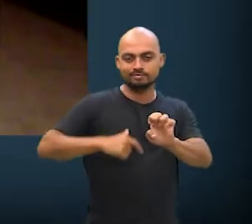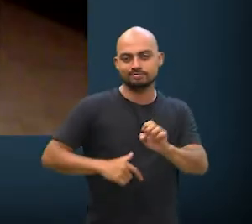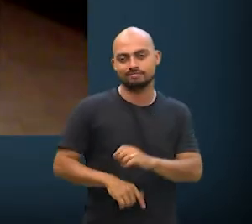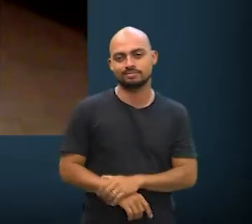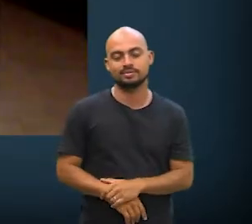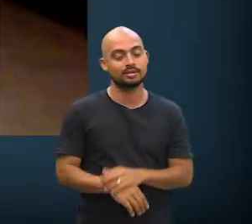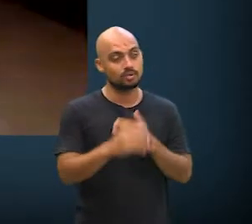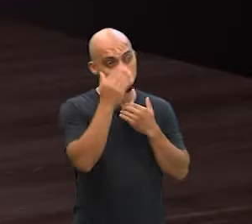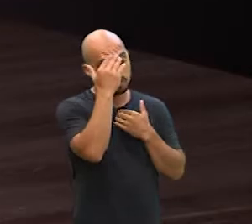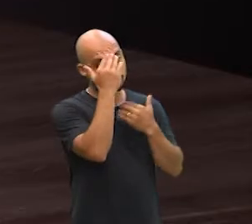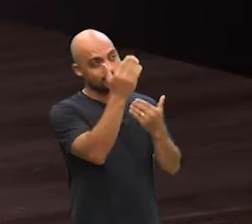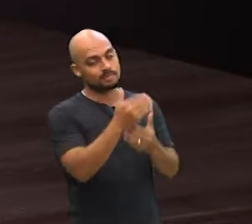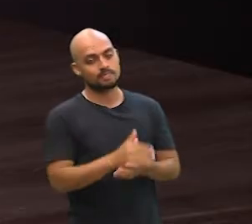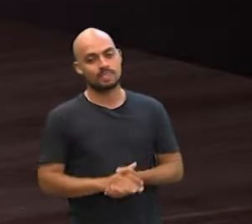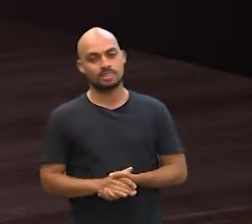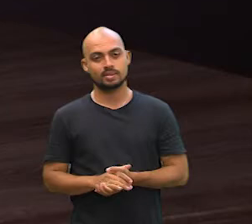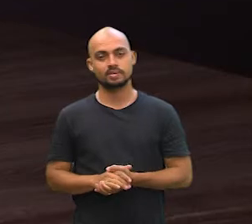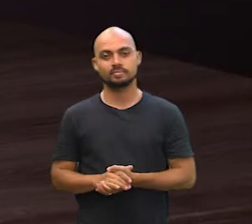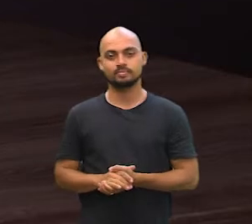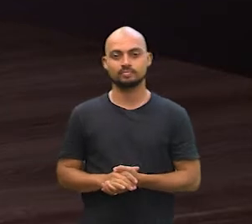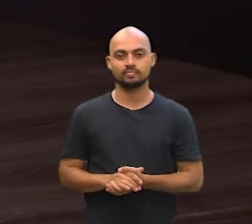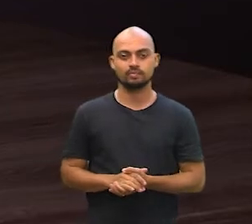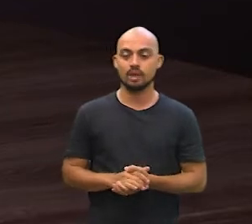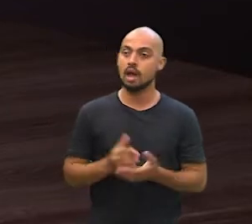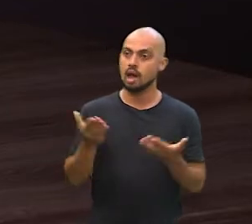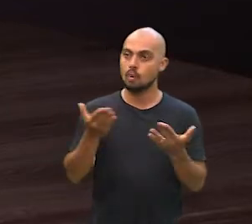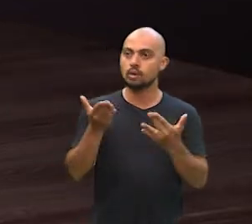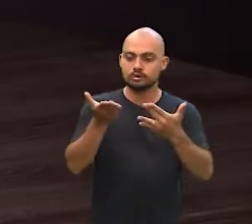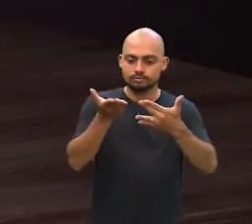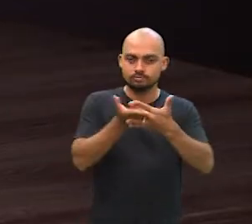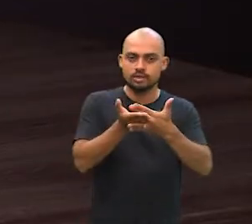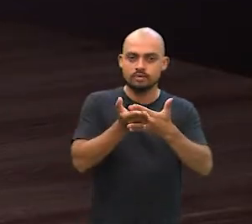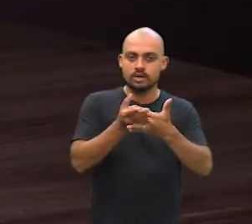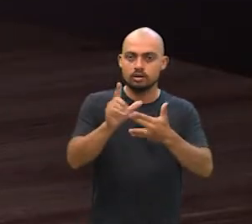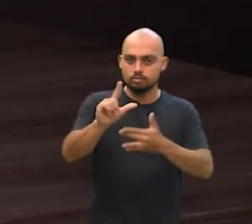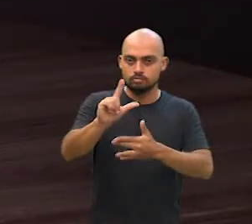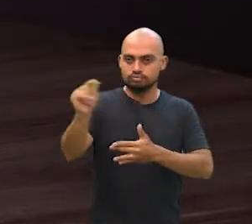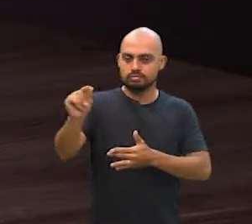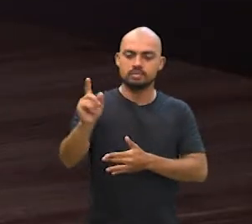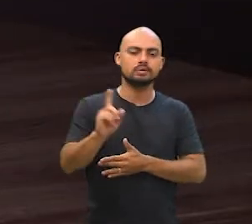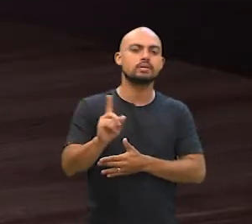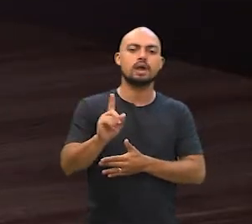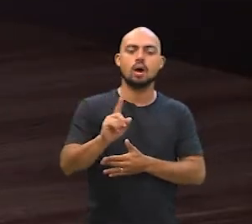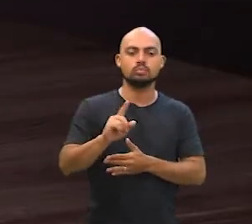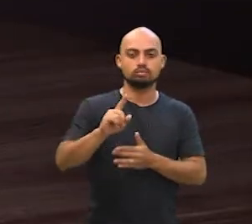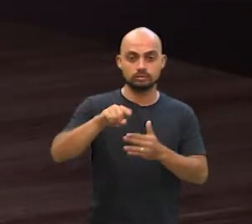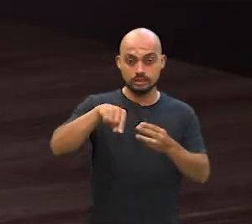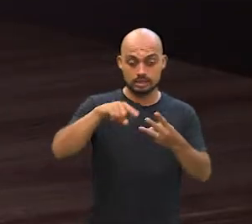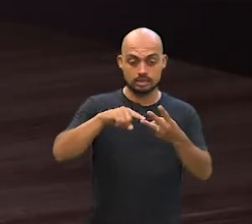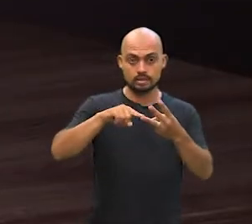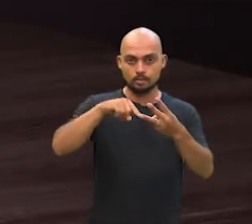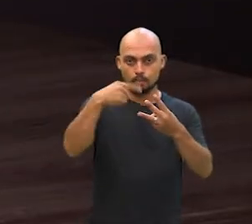Muito obrigado. E a gente vai para um breve intervalo e não sai daí, porque no próximo bloco nós vamos conversar com